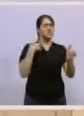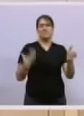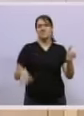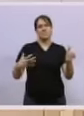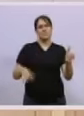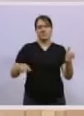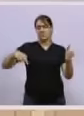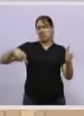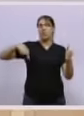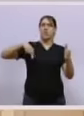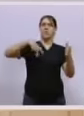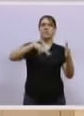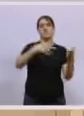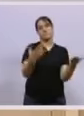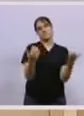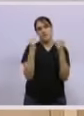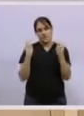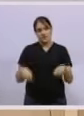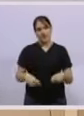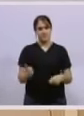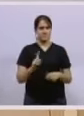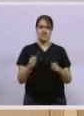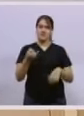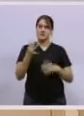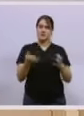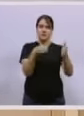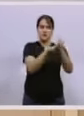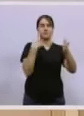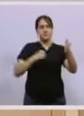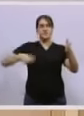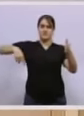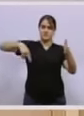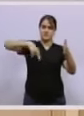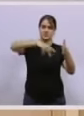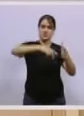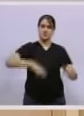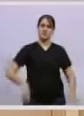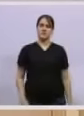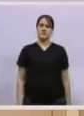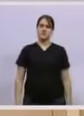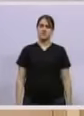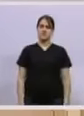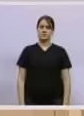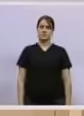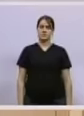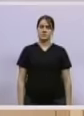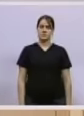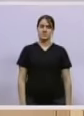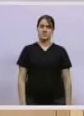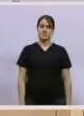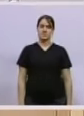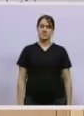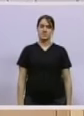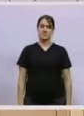E às vezes na nossa vida espiritual é a mesma coisa. Nós queremos chegar sem ter que ir. Ninguém aguenta aeroporto mais. Tango, não